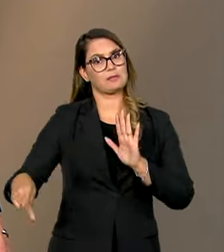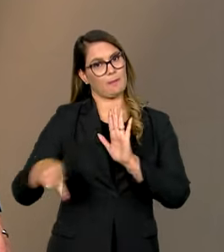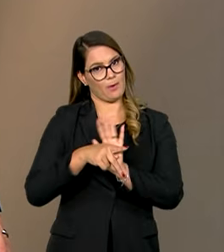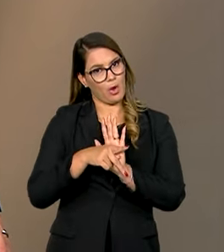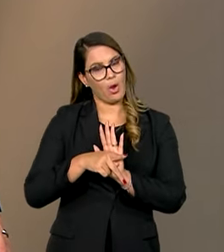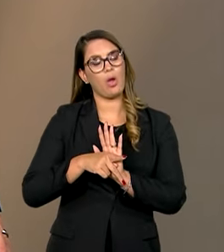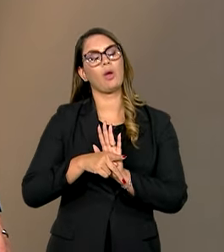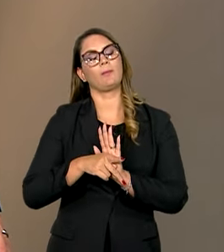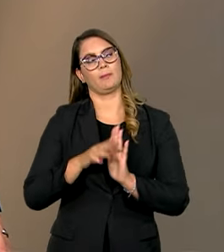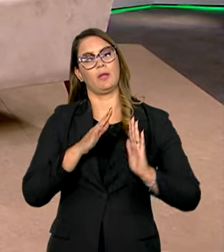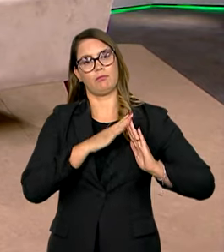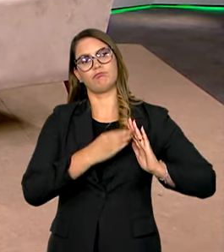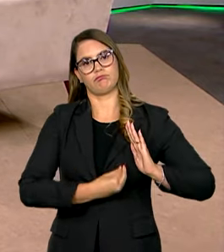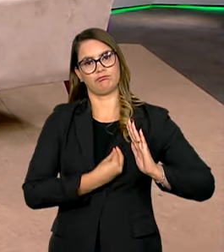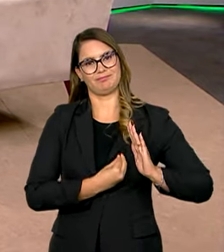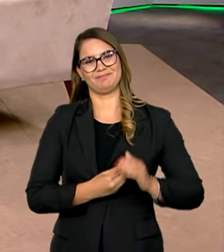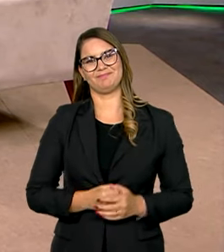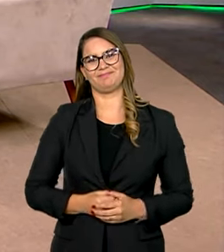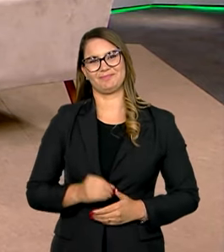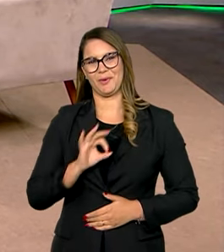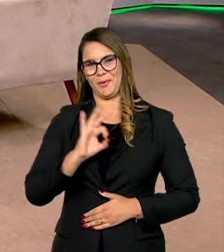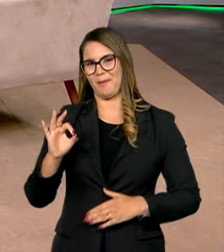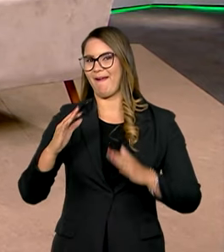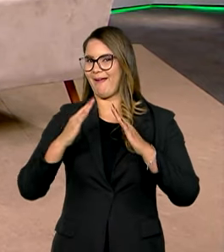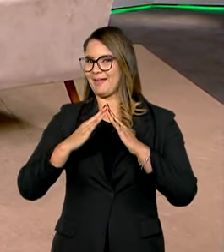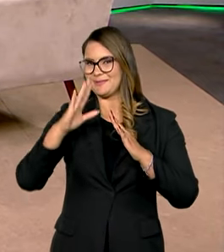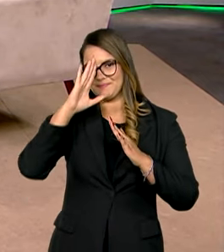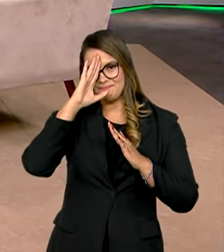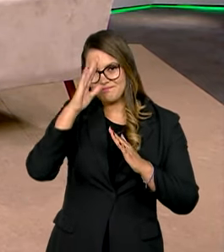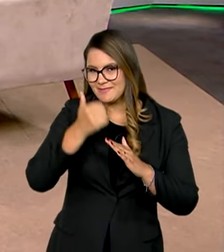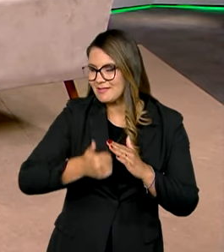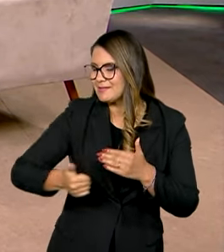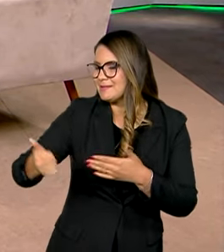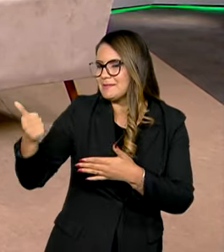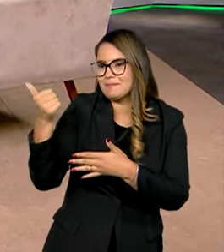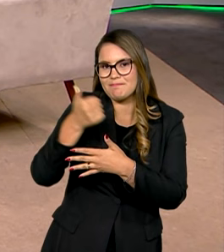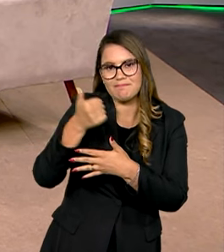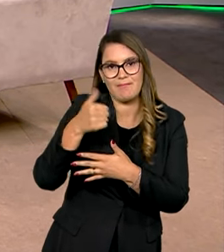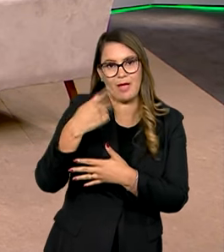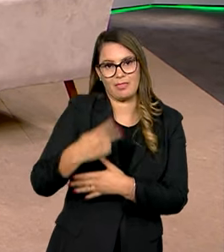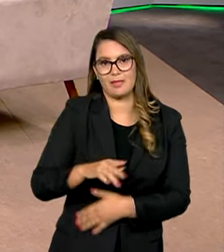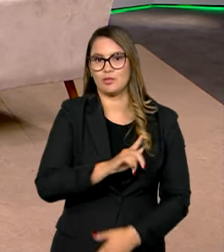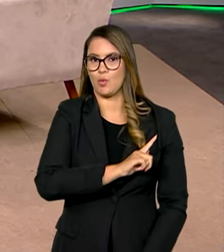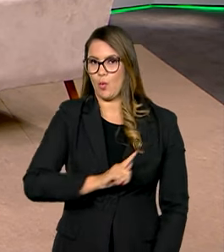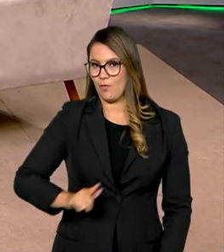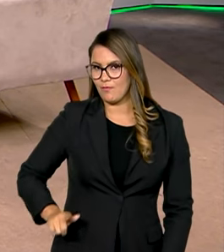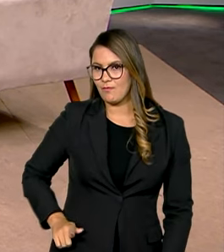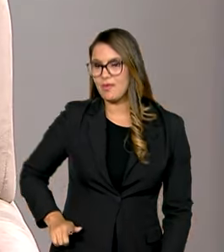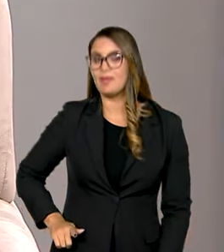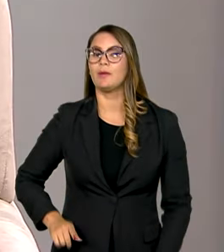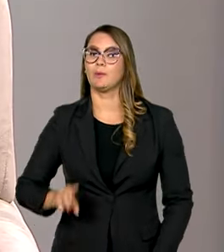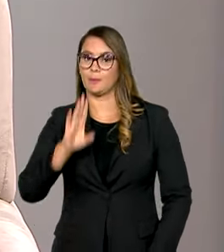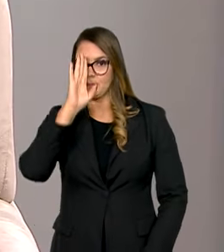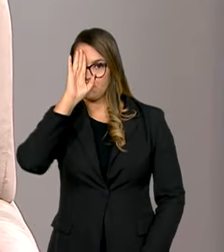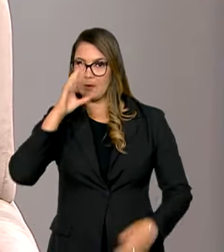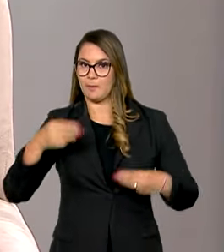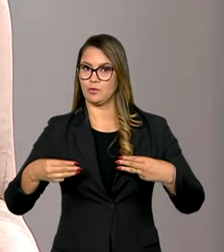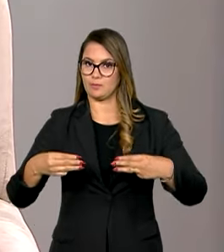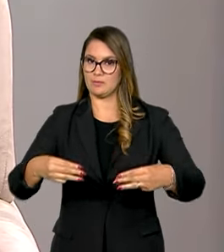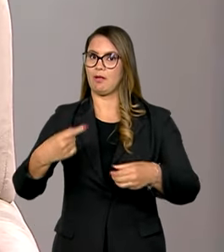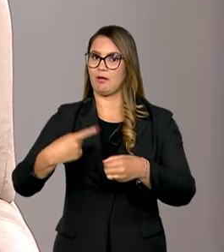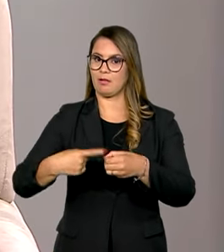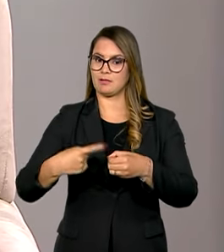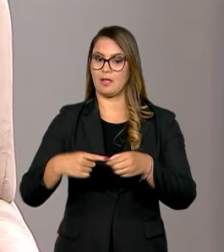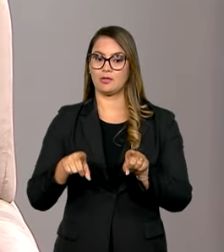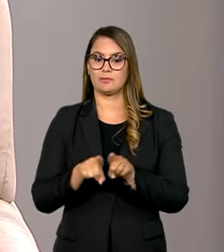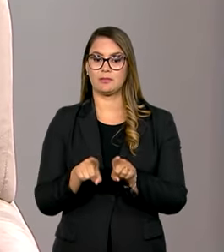no Minha Casa Minha Vida. Muito bom. A habitação é uma das prioridades, né, não só desse governo, mas especialmente do Ministério das Cidades. Mas o Ministério tem